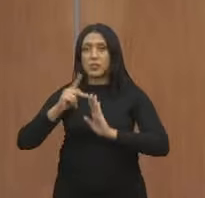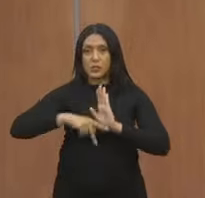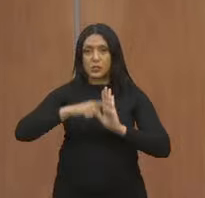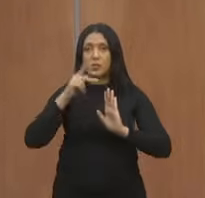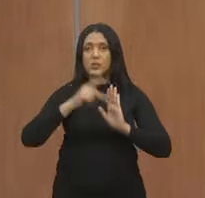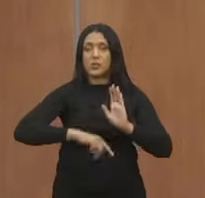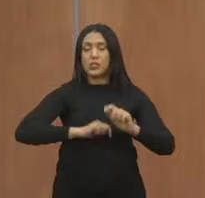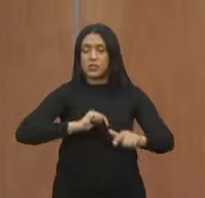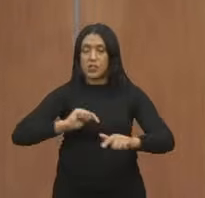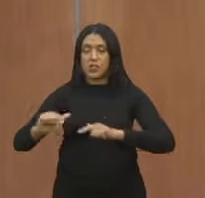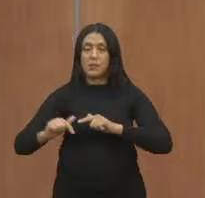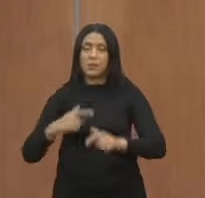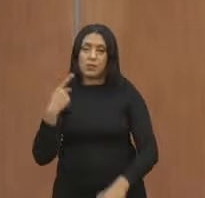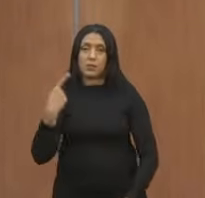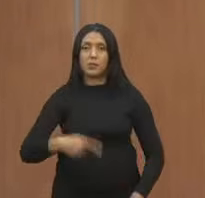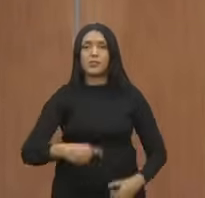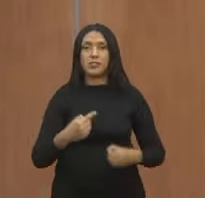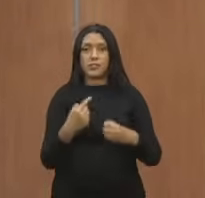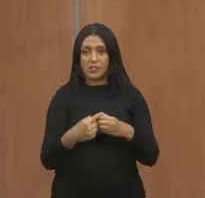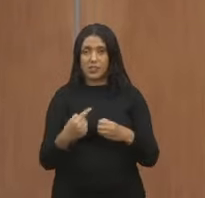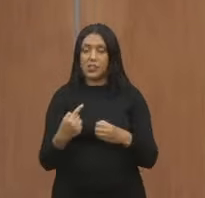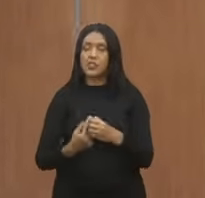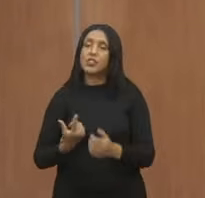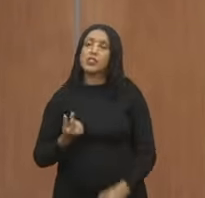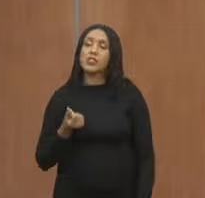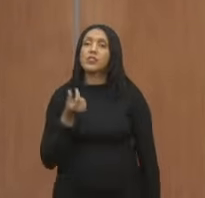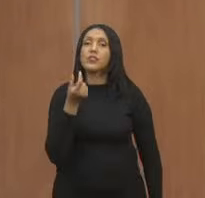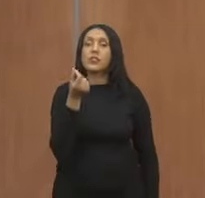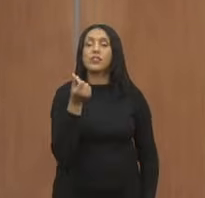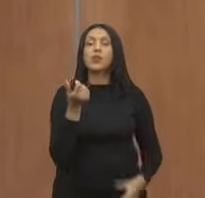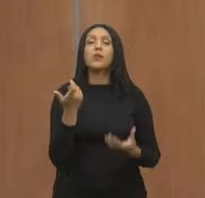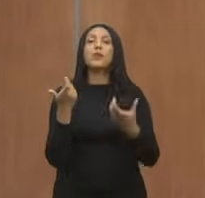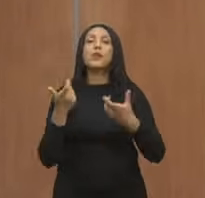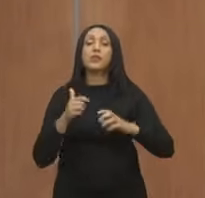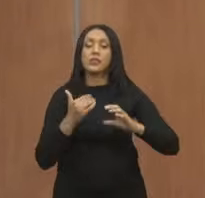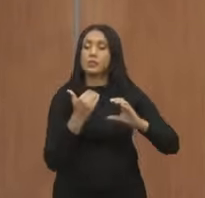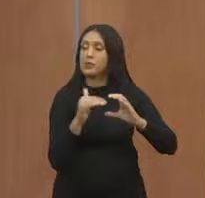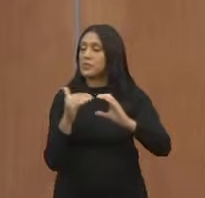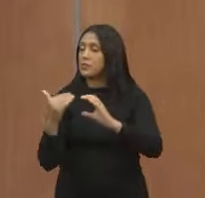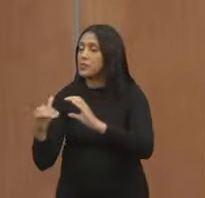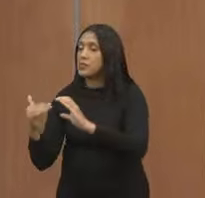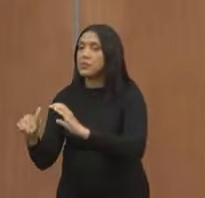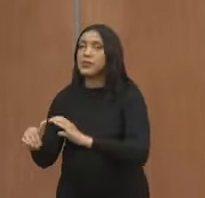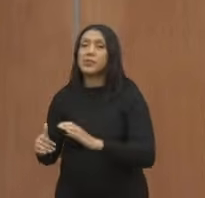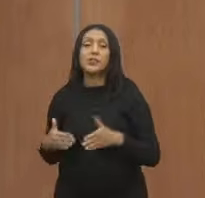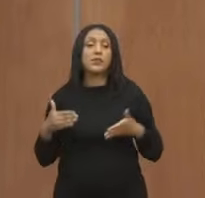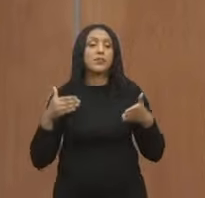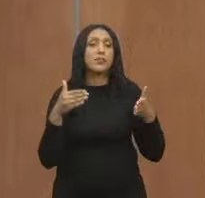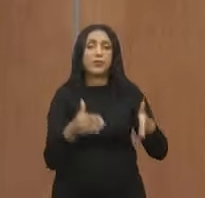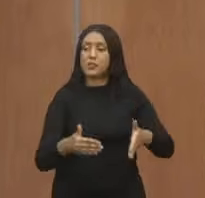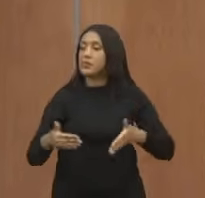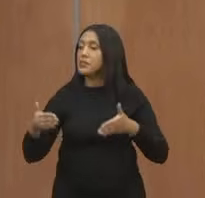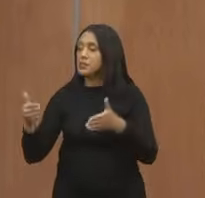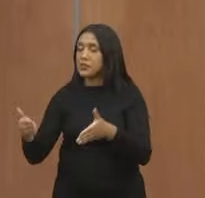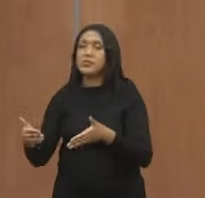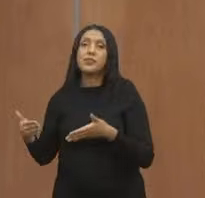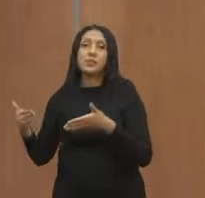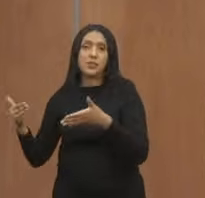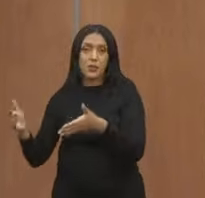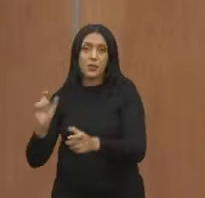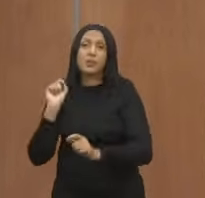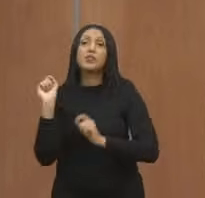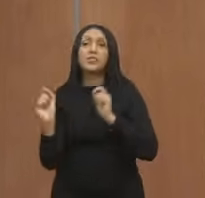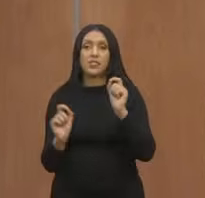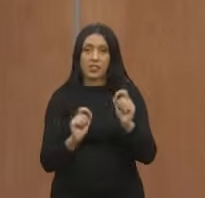os recursos, onde você vai aplicar os recursos, porque a gente quer fazer tudo na cidade, a gente quer fazer mais creches, mais UBSs, fazer mais